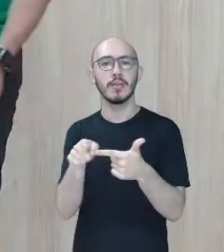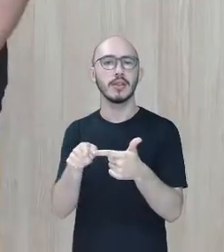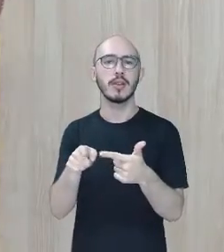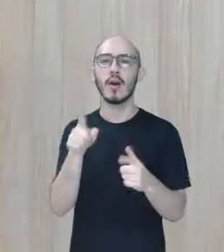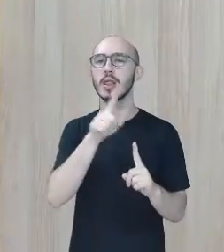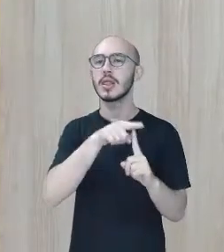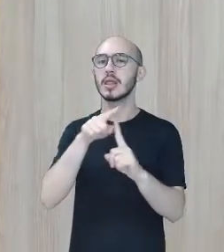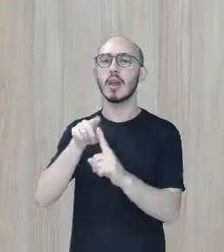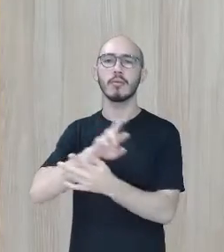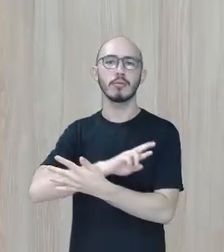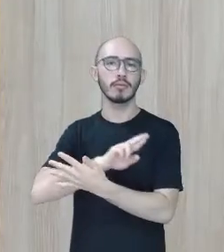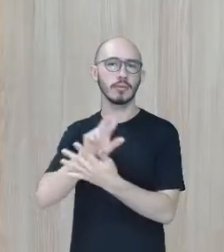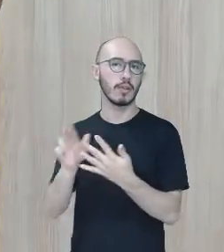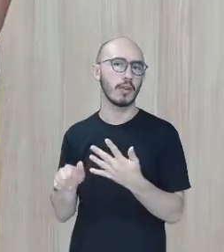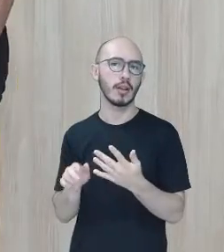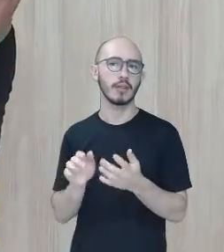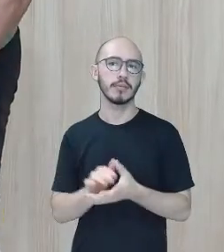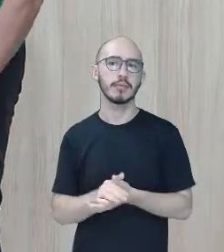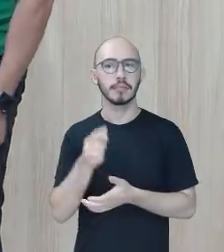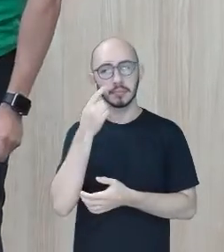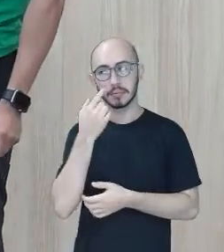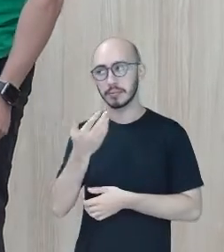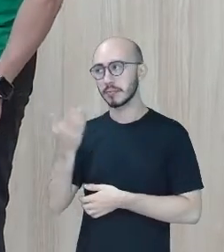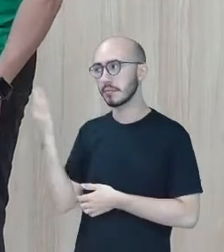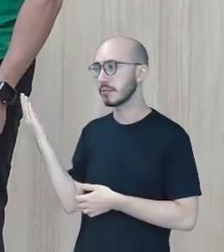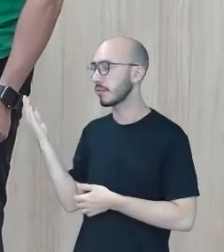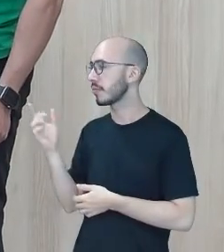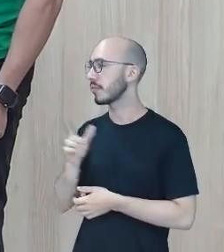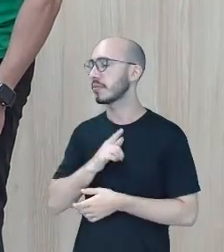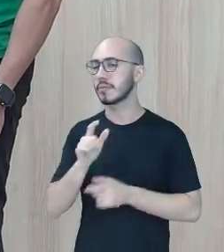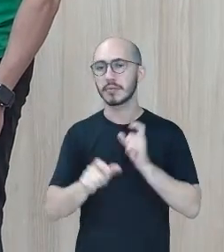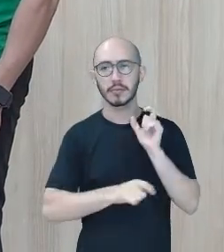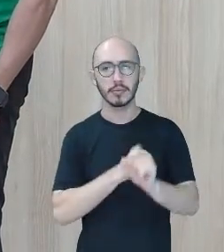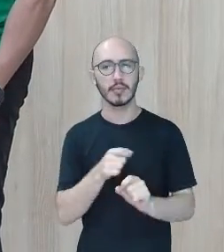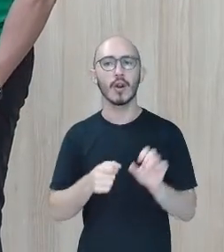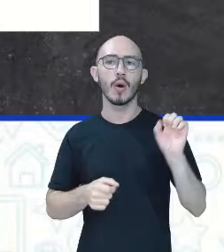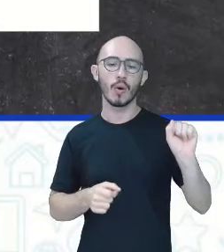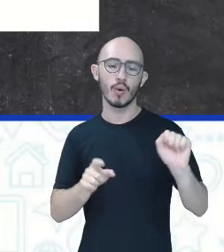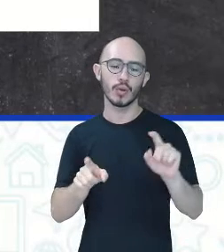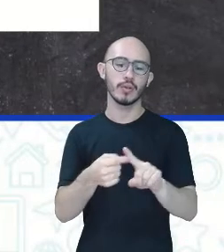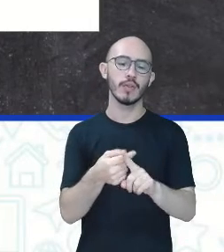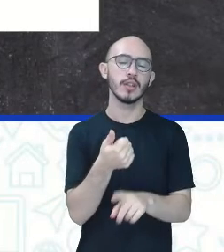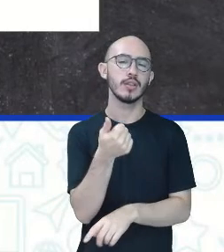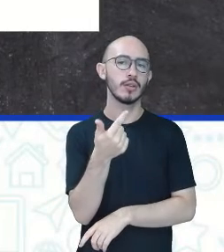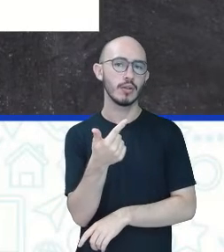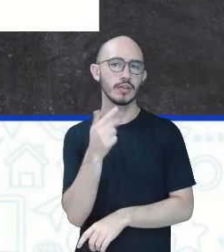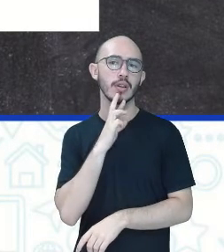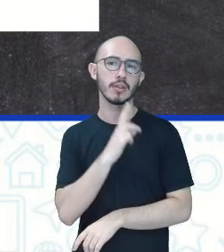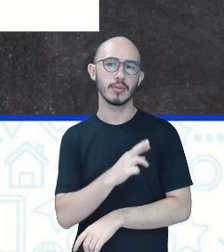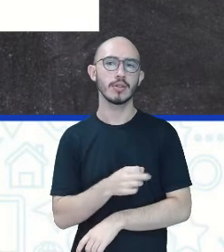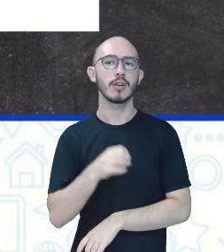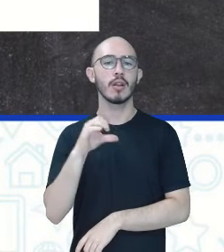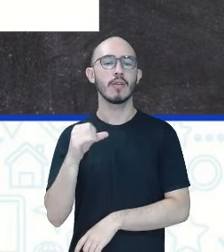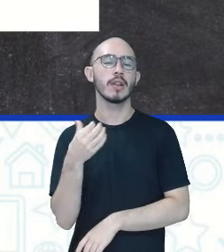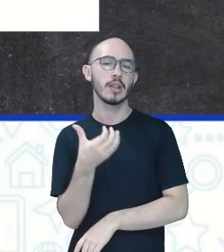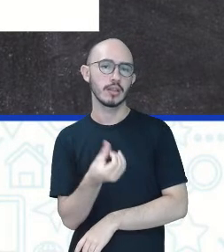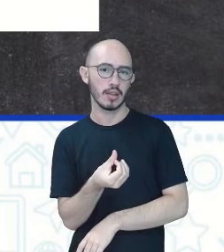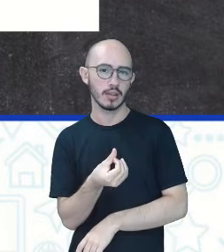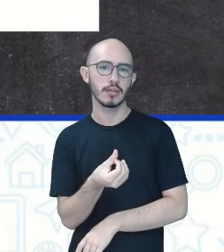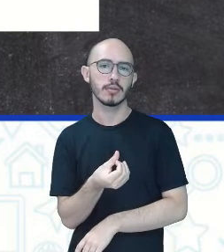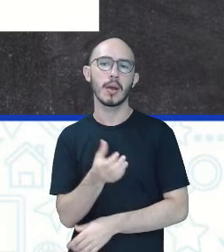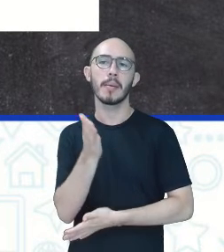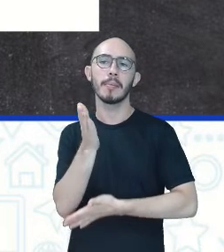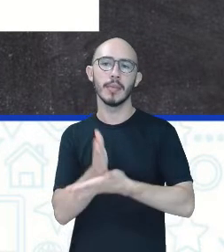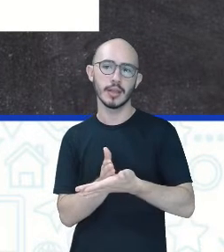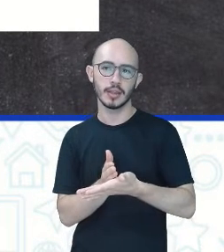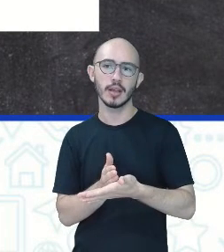formas, tá? Então, eu tenho aí, ó, 8 vezes 12 dá igual a 96 e a